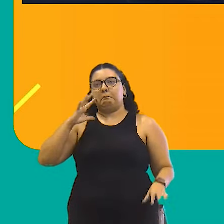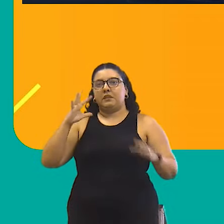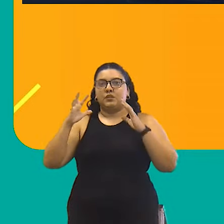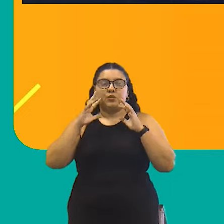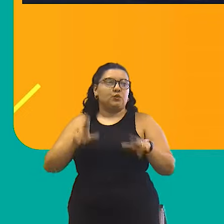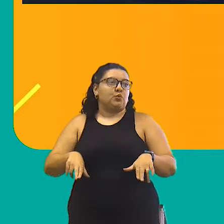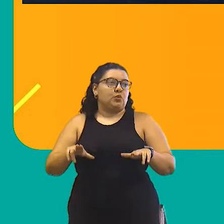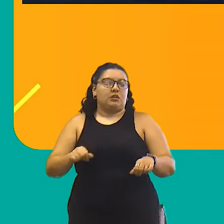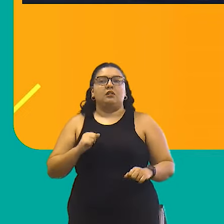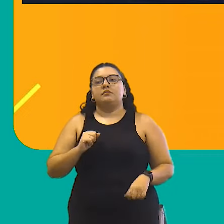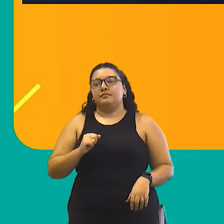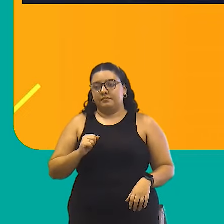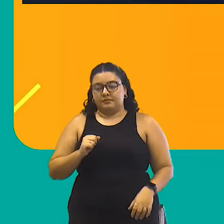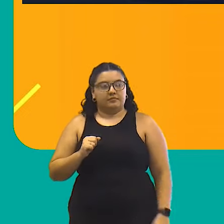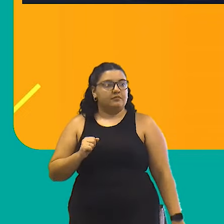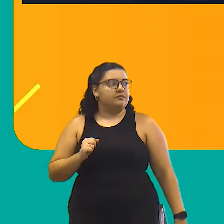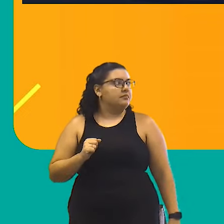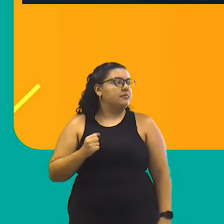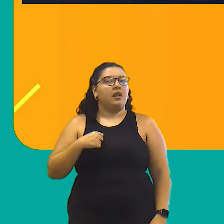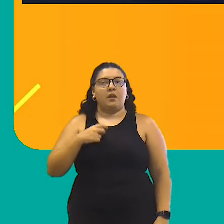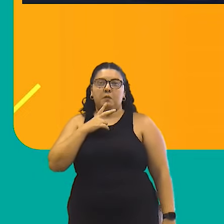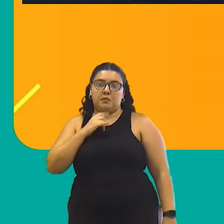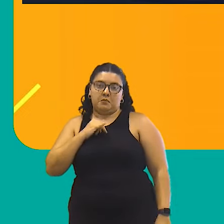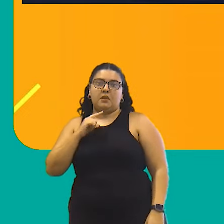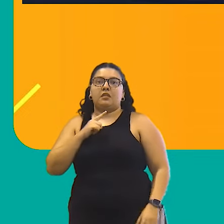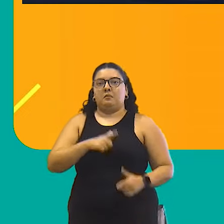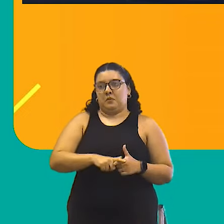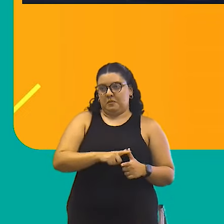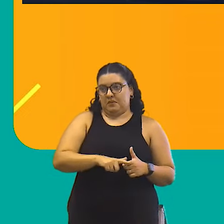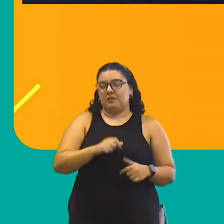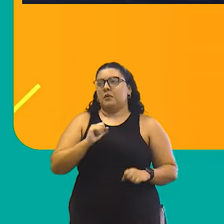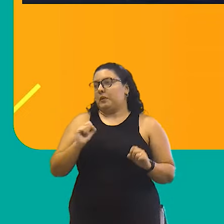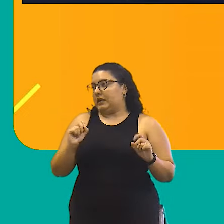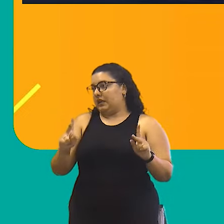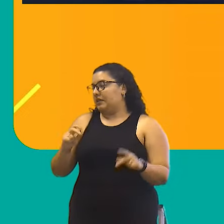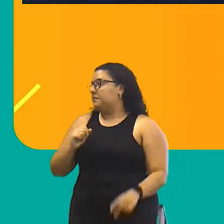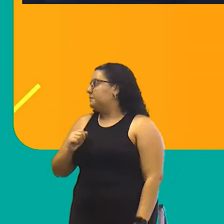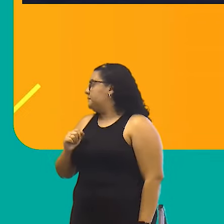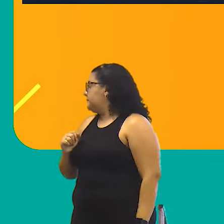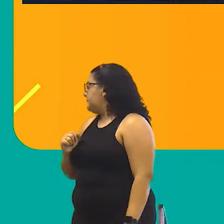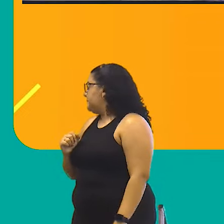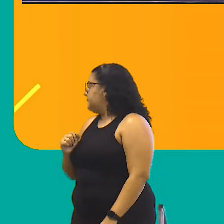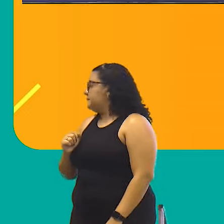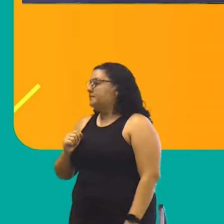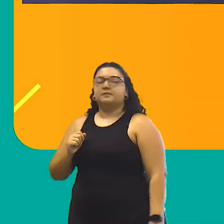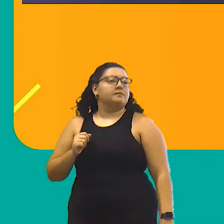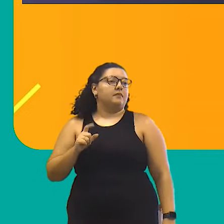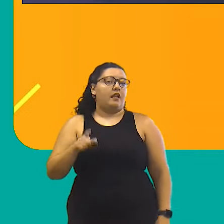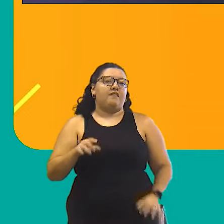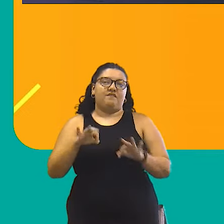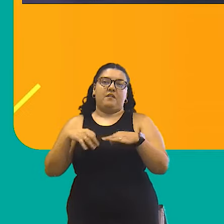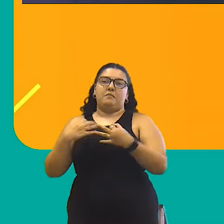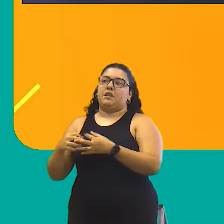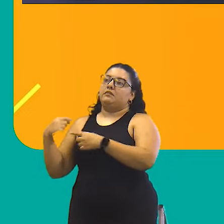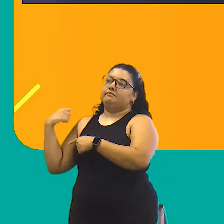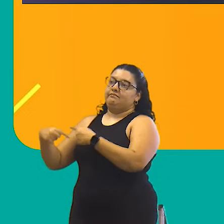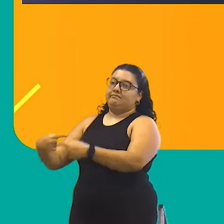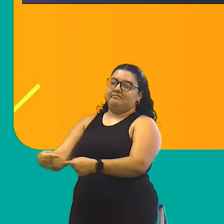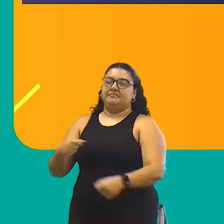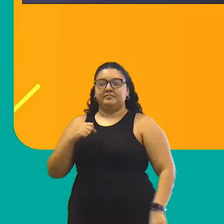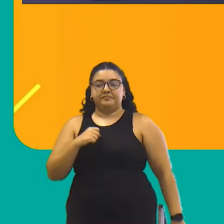nisso. Eu e meu pai temos problemas. Mas tudo bem. É de família.